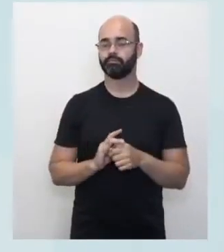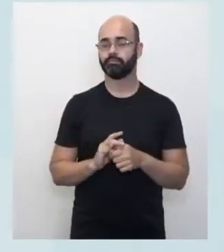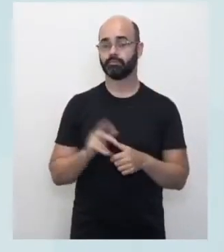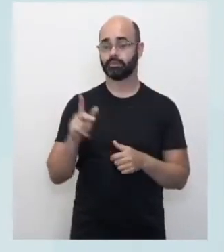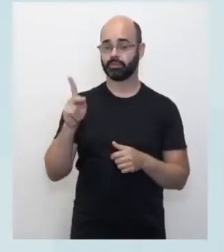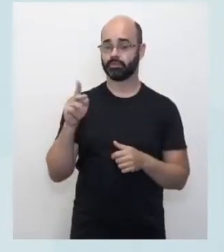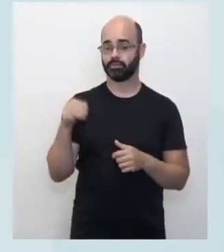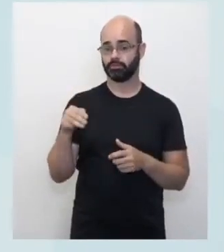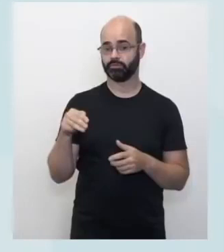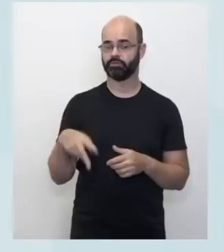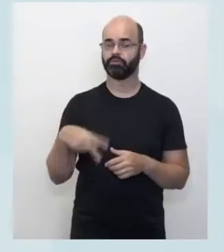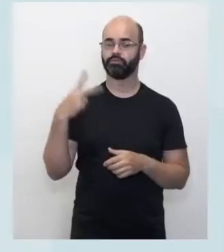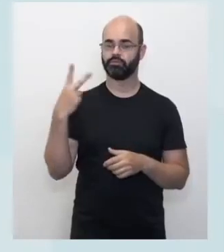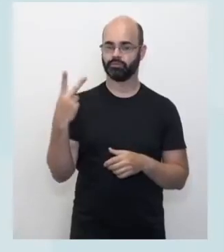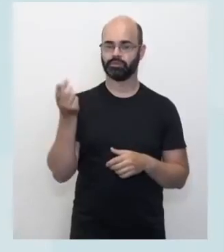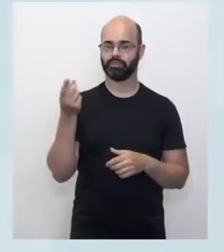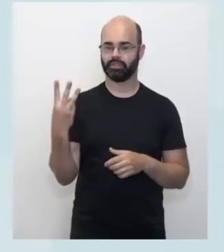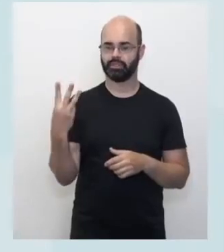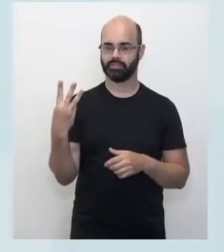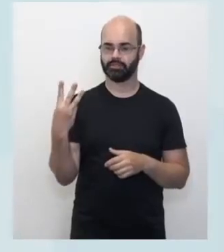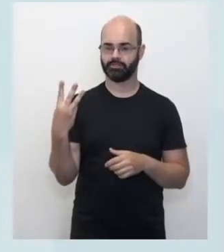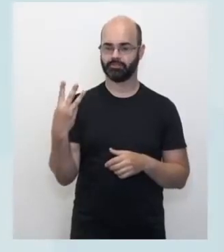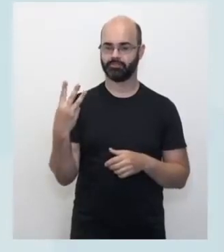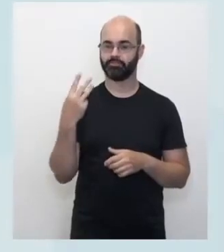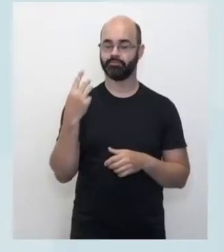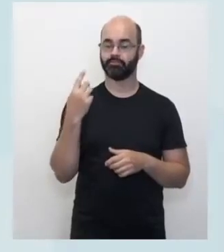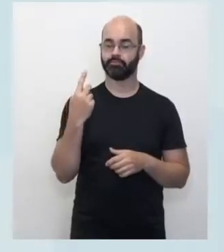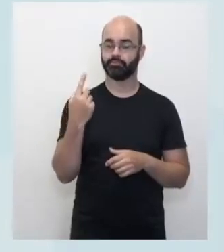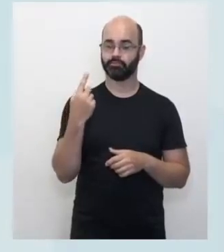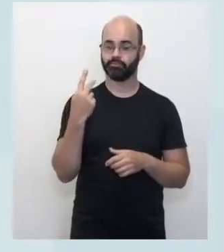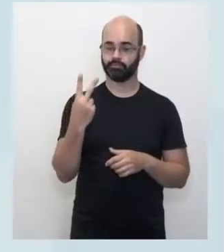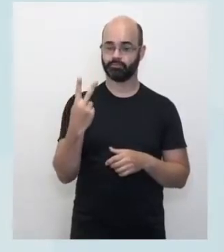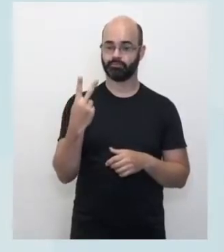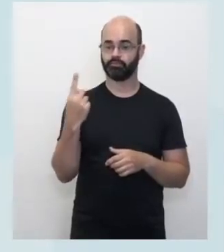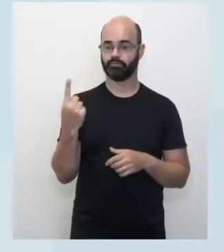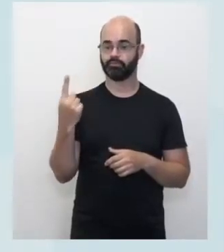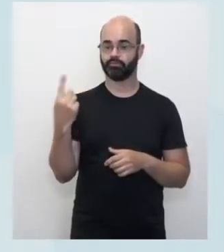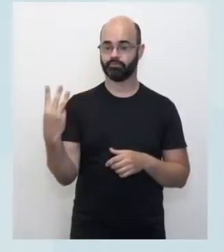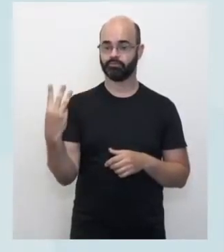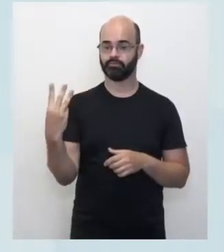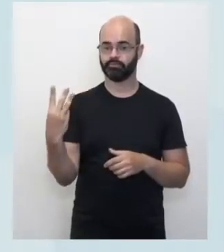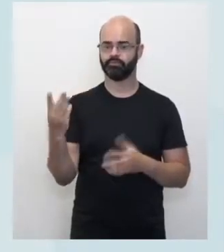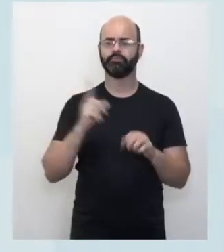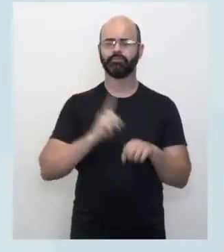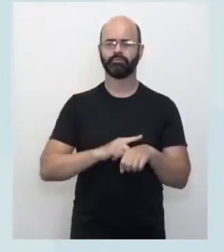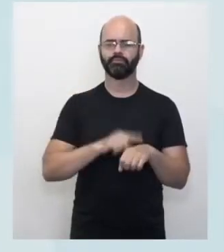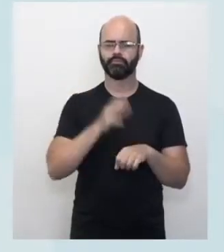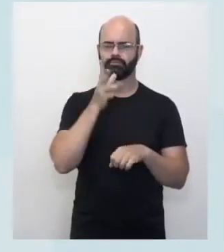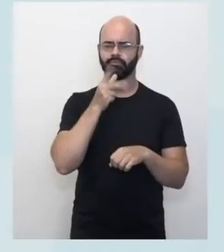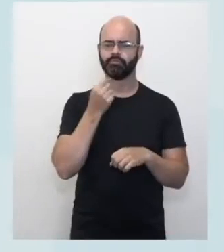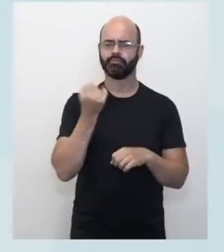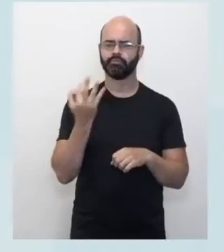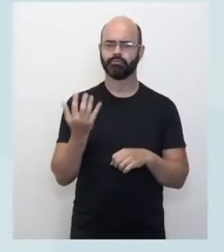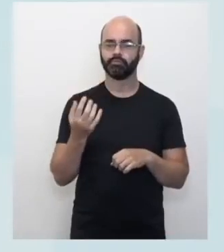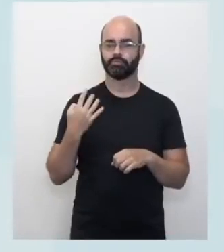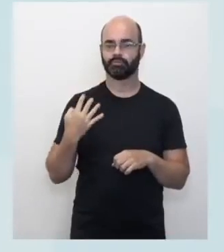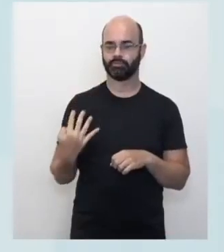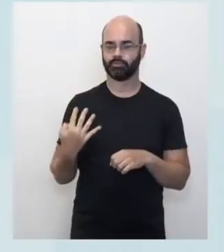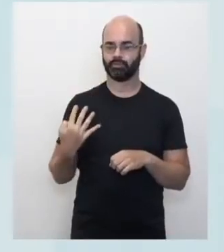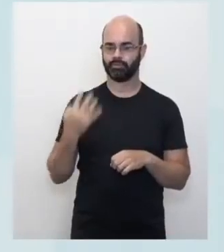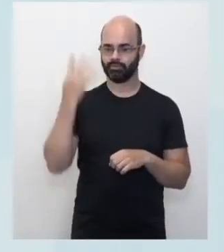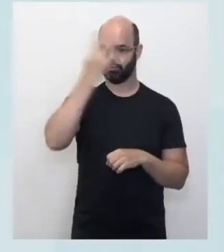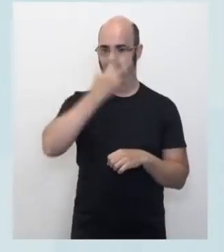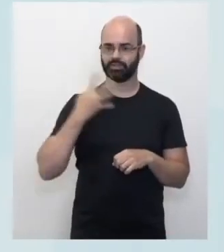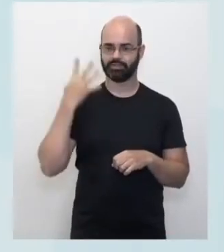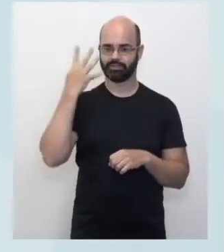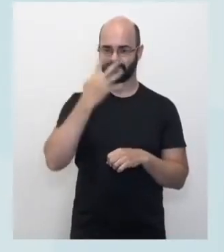quilômetros, 213. E o tempo, ele demorou quantas horas? 4 horas. Então, aqui é quilômetro